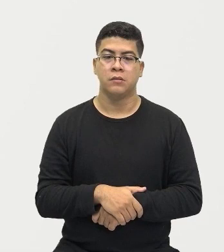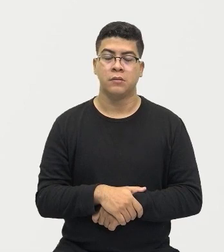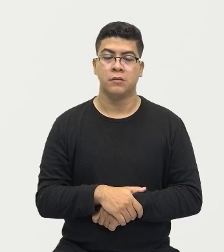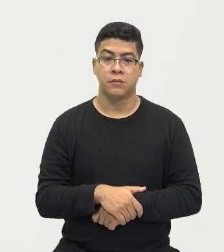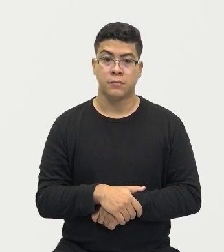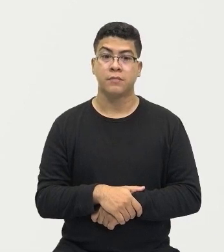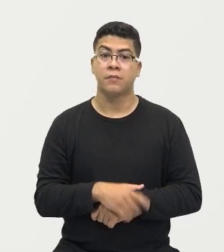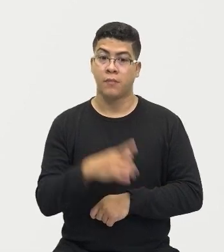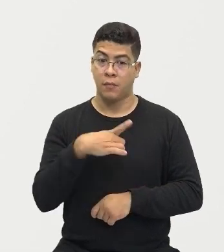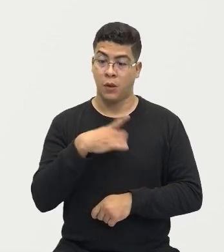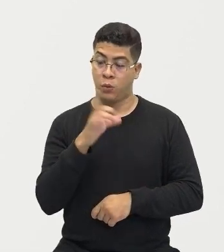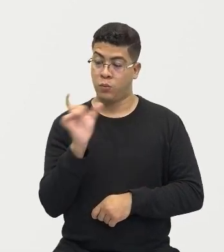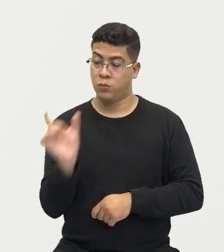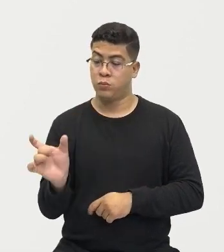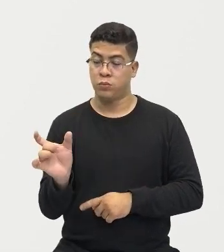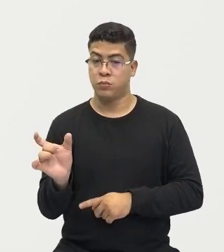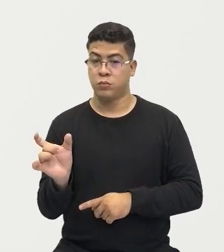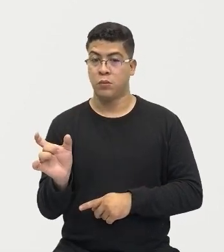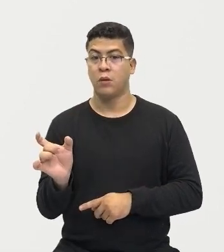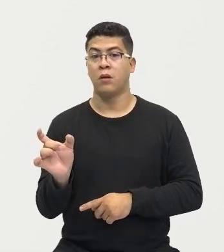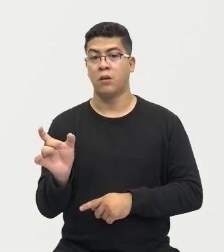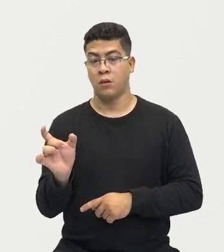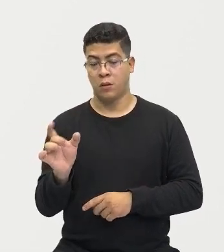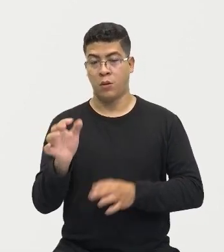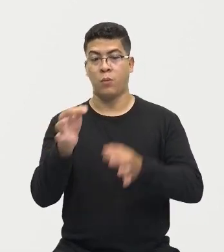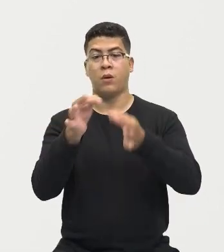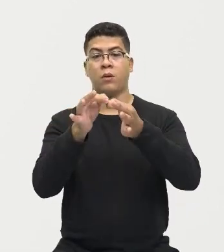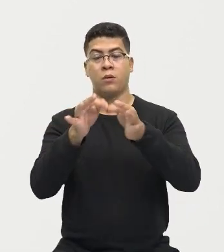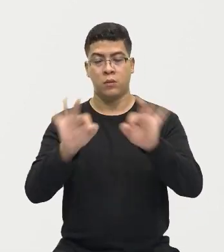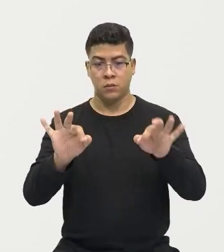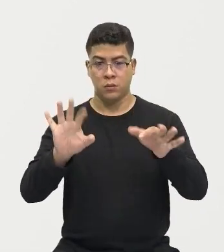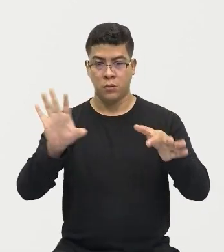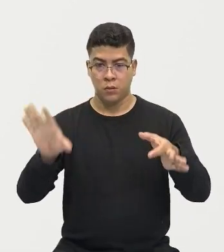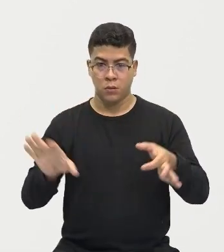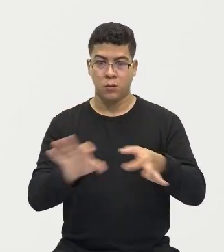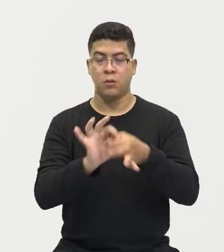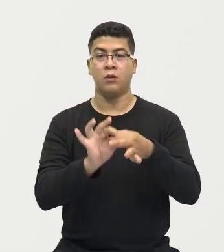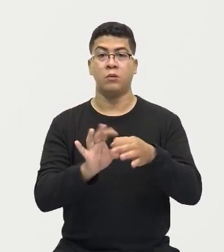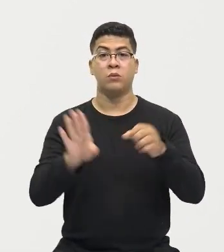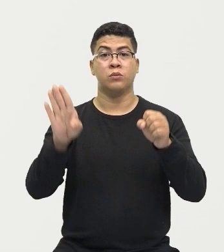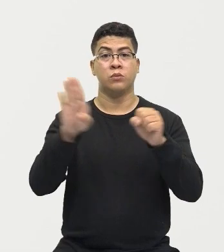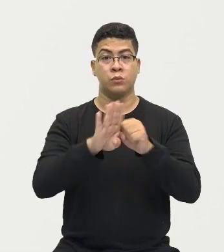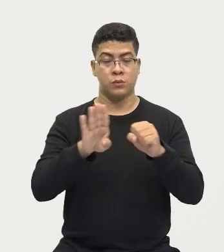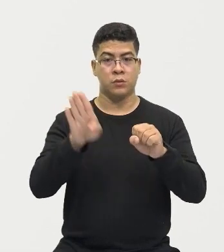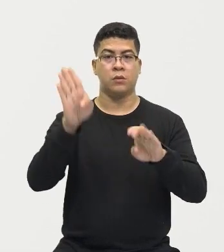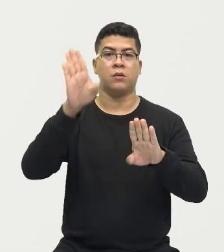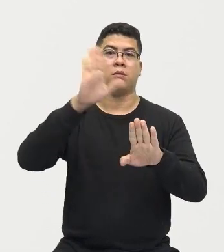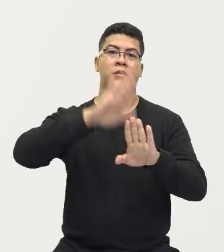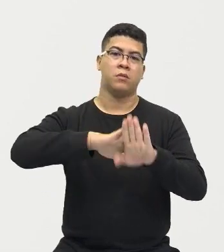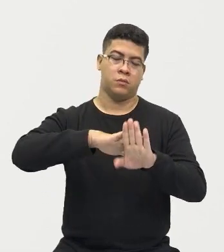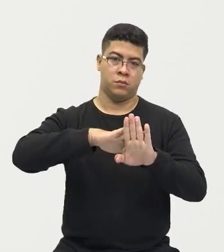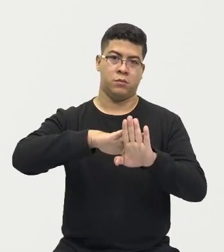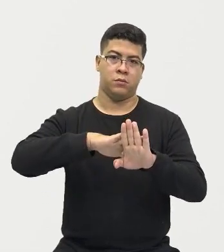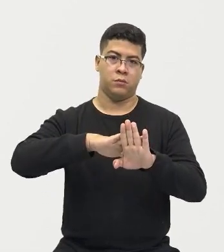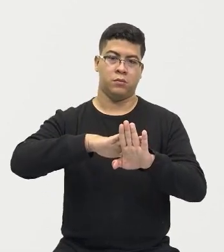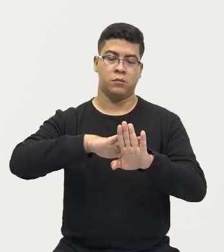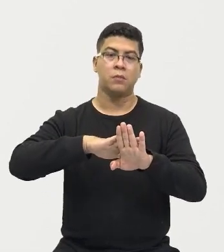uma oração subordinada, substantiva, subjetiva. Toda essa